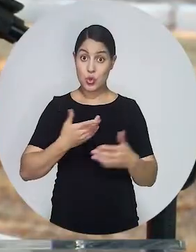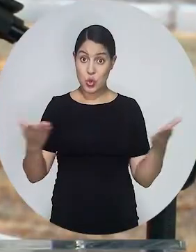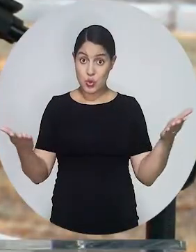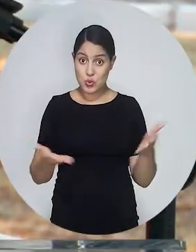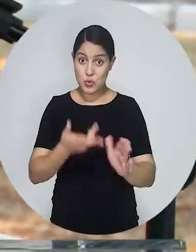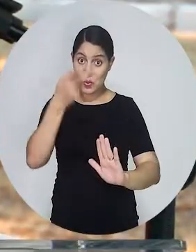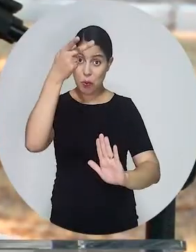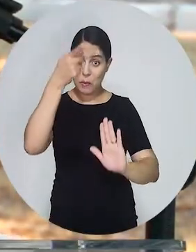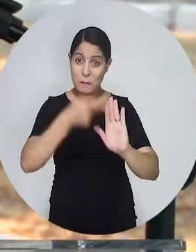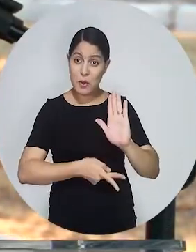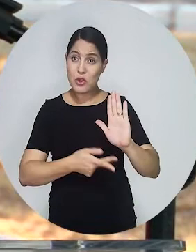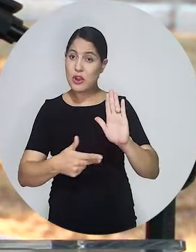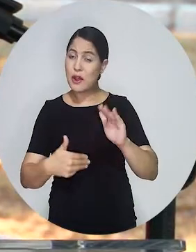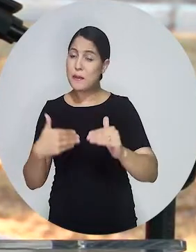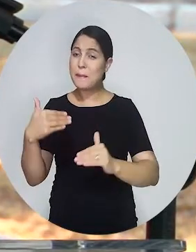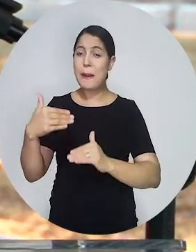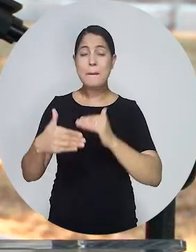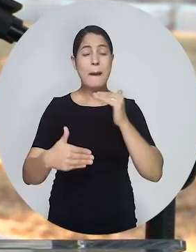um projeto que estamos